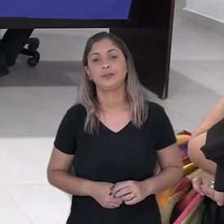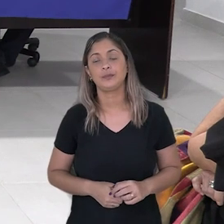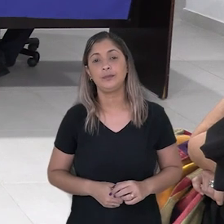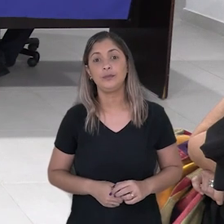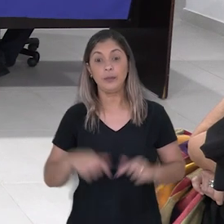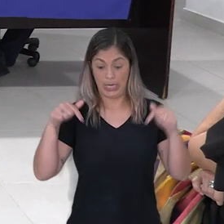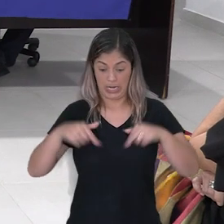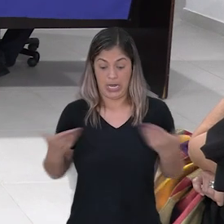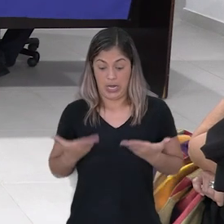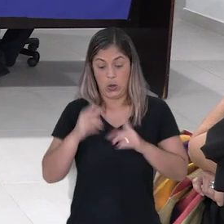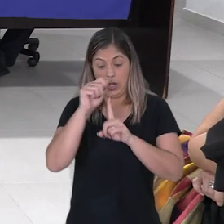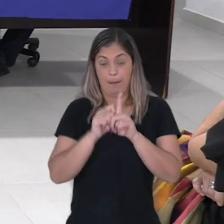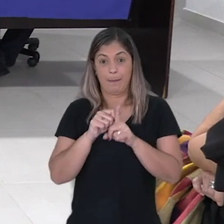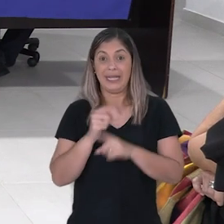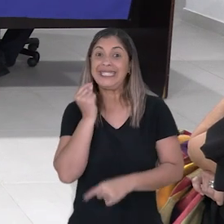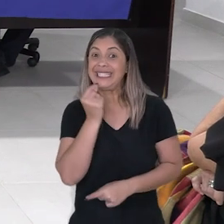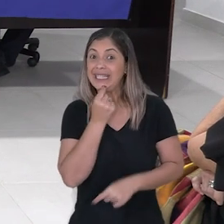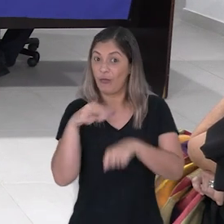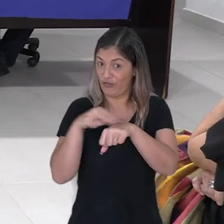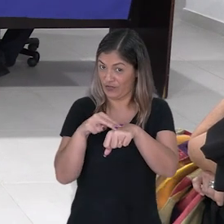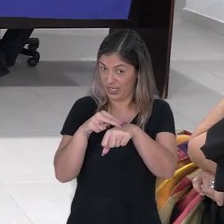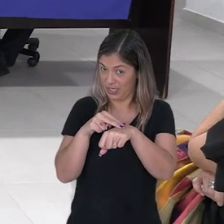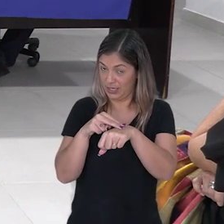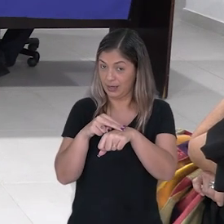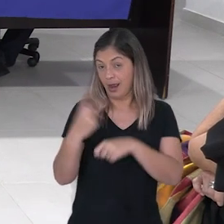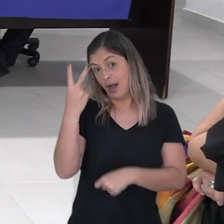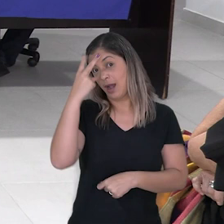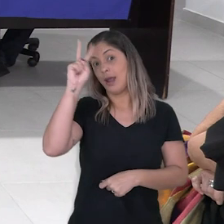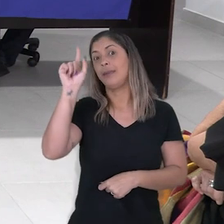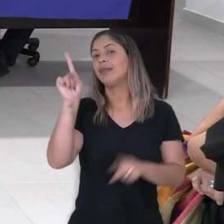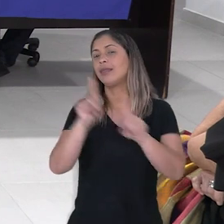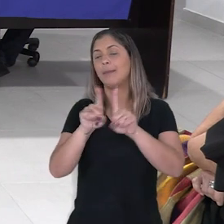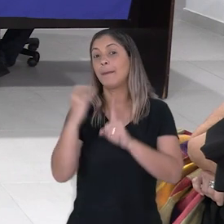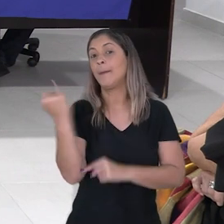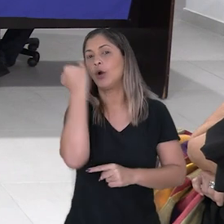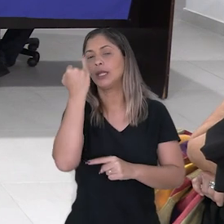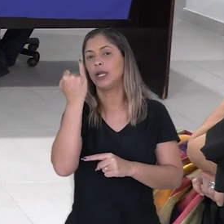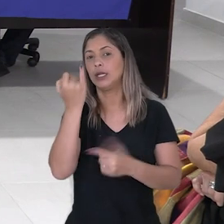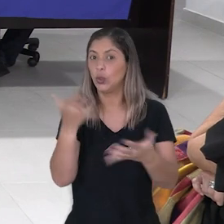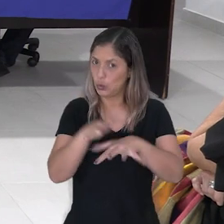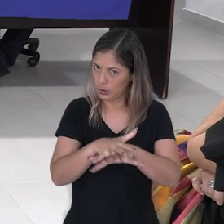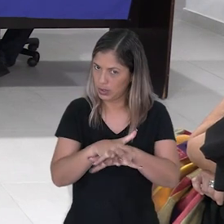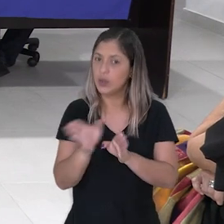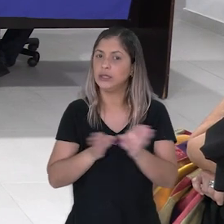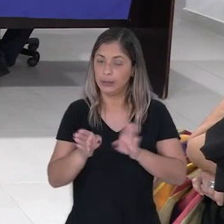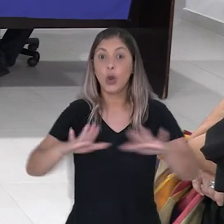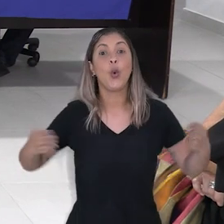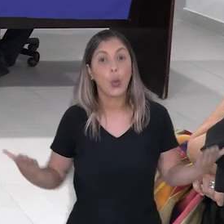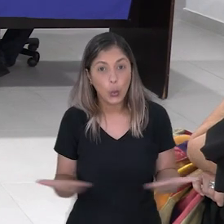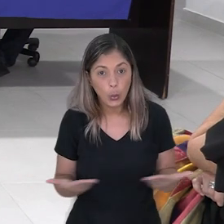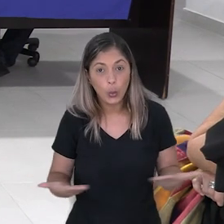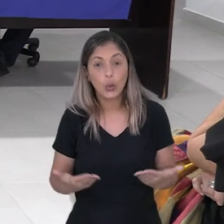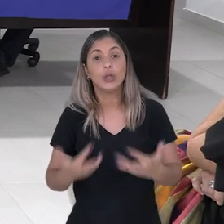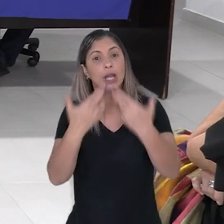Nesse mês de setembro verde, né, no setembro verde, nós somos lembrados da importância da inclusão e da acessibilidade. E hoje, né,